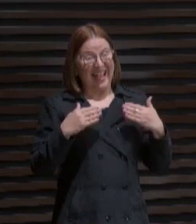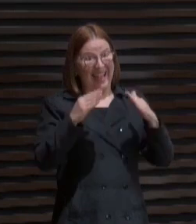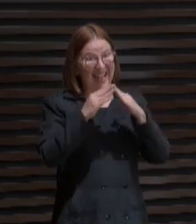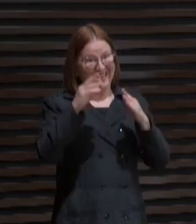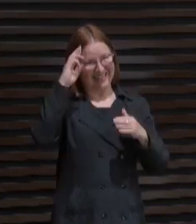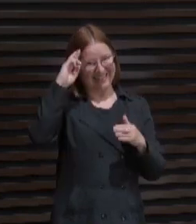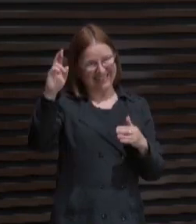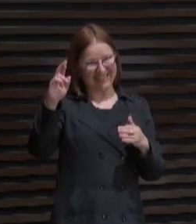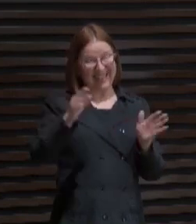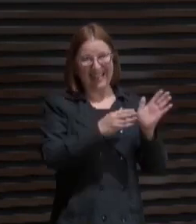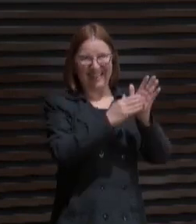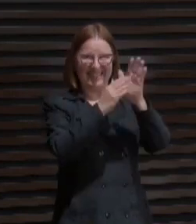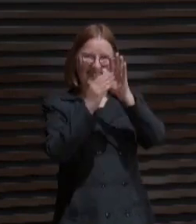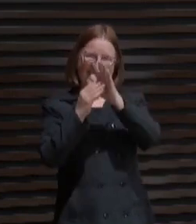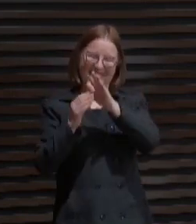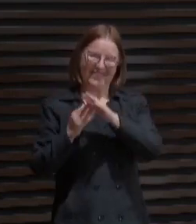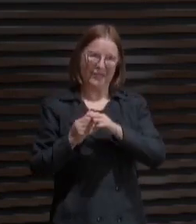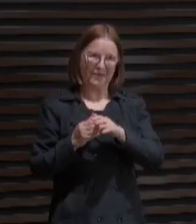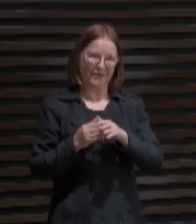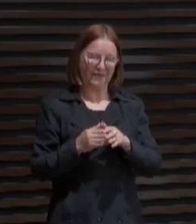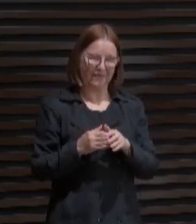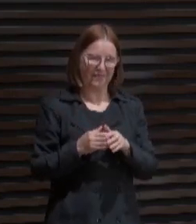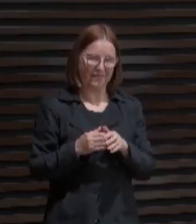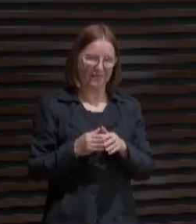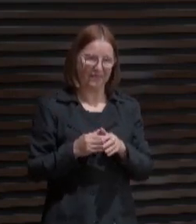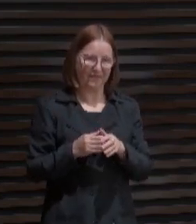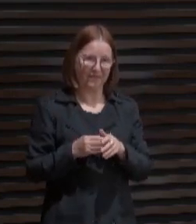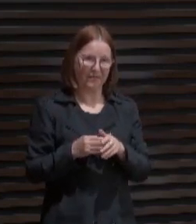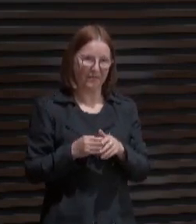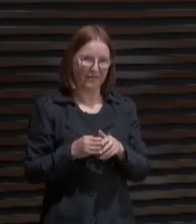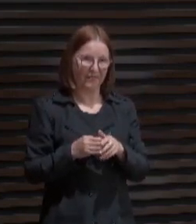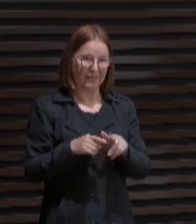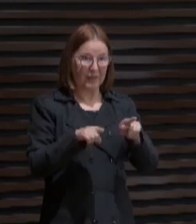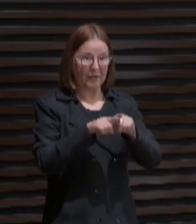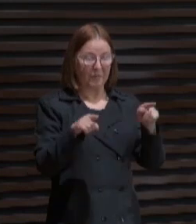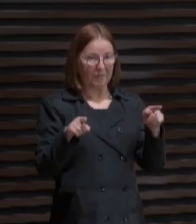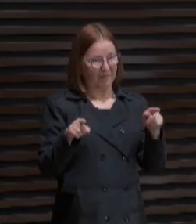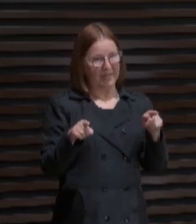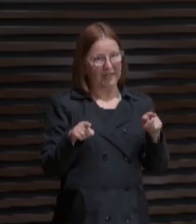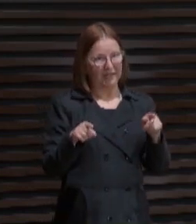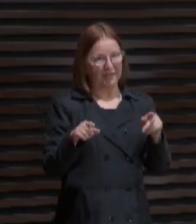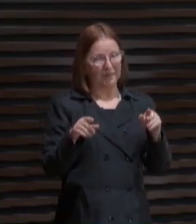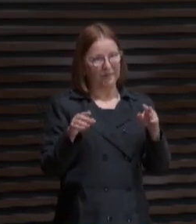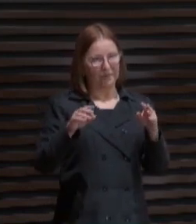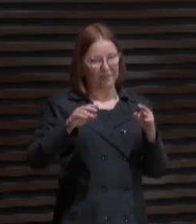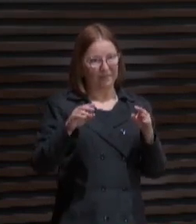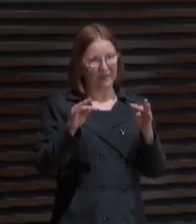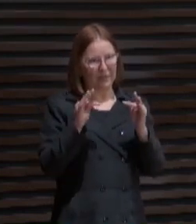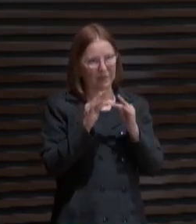louvor e à comunhão. Mas o templo não é o centro das boas novas. O